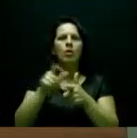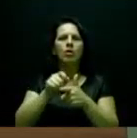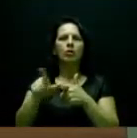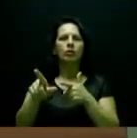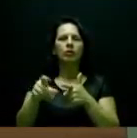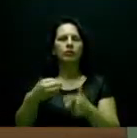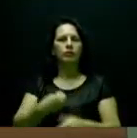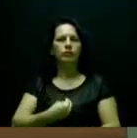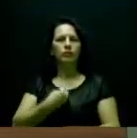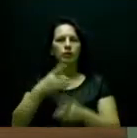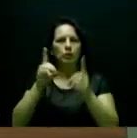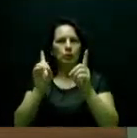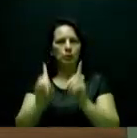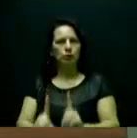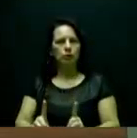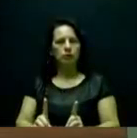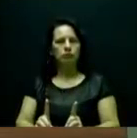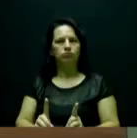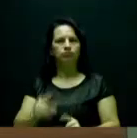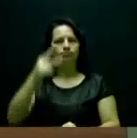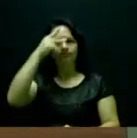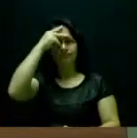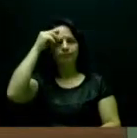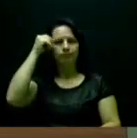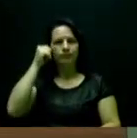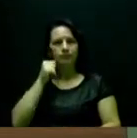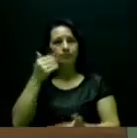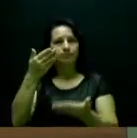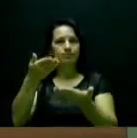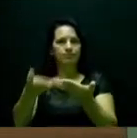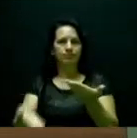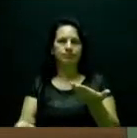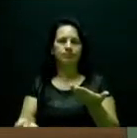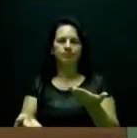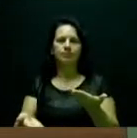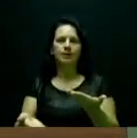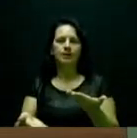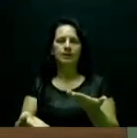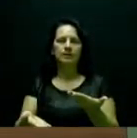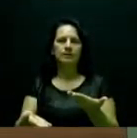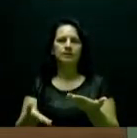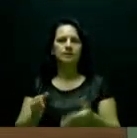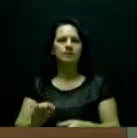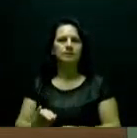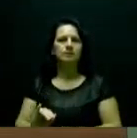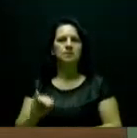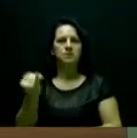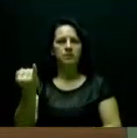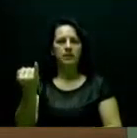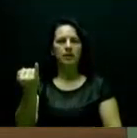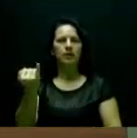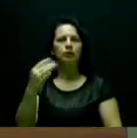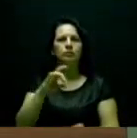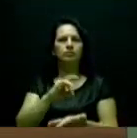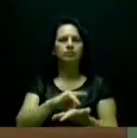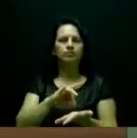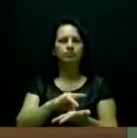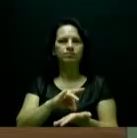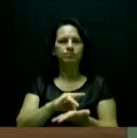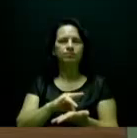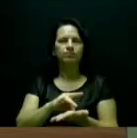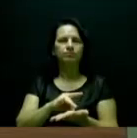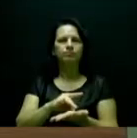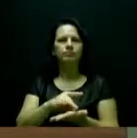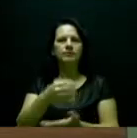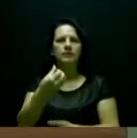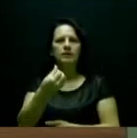com dignidade. Por isso, prefeita, perdeu mais uma oportunidade. Perdeste mais uma oportunidade de realmente olhar para